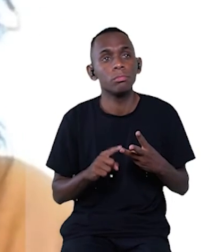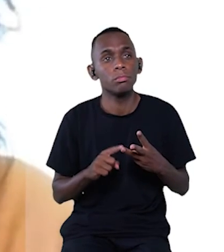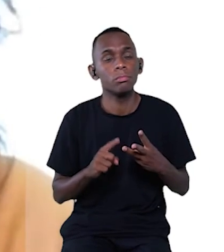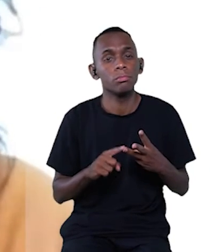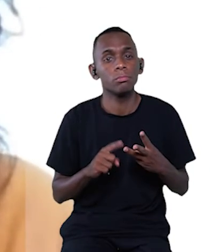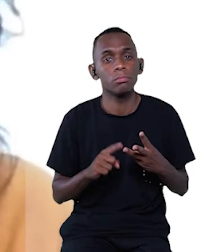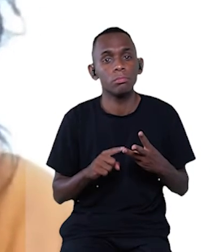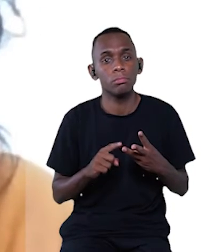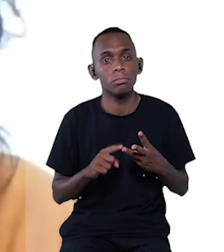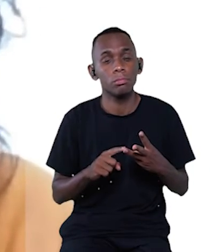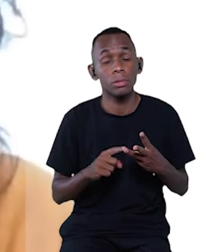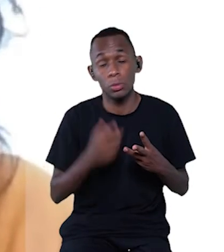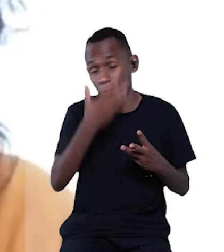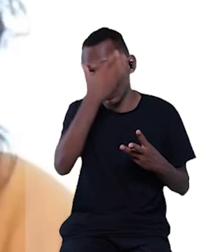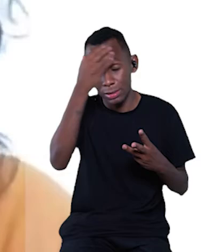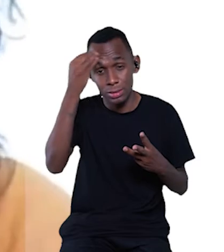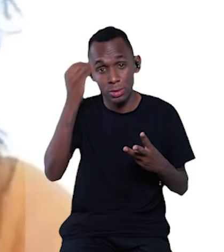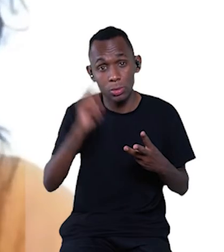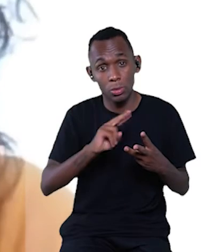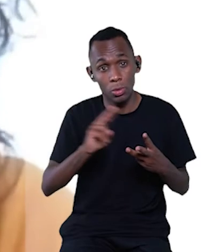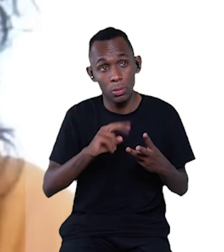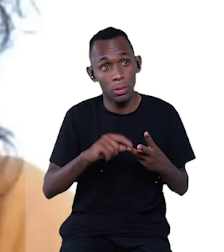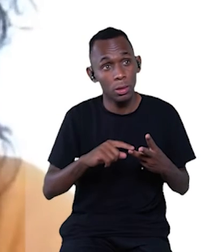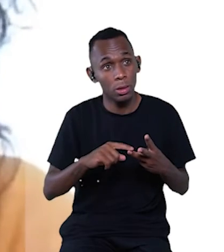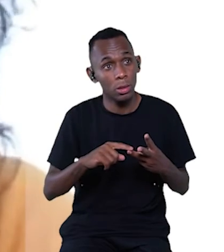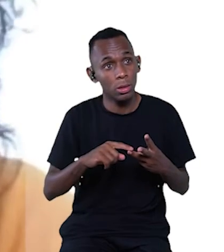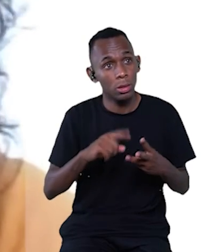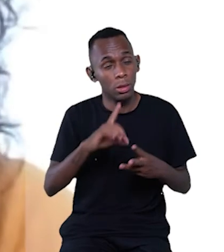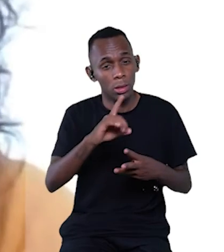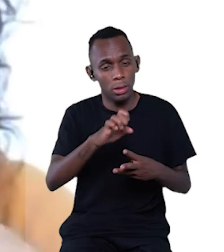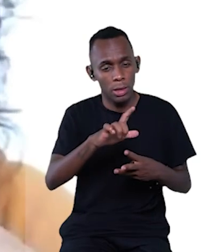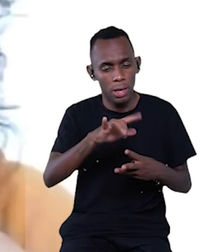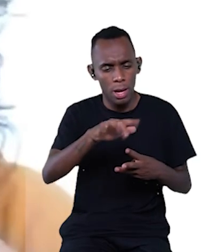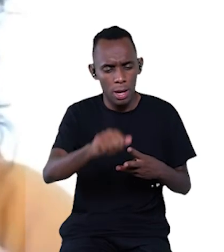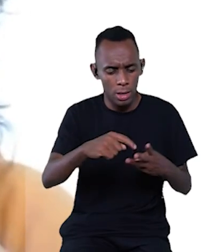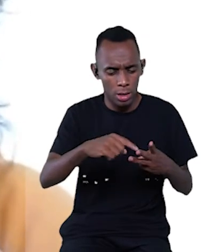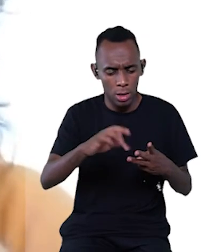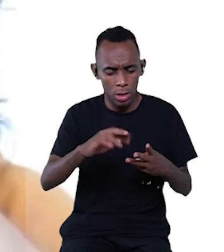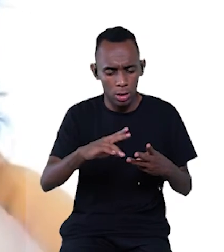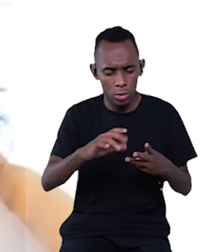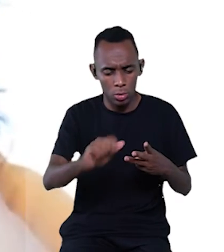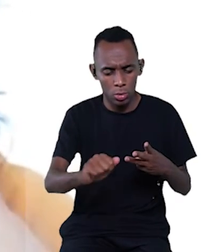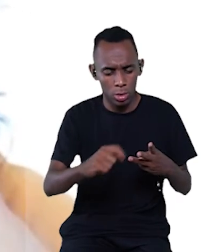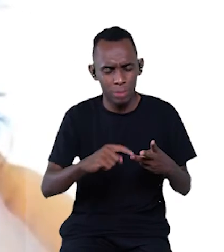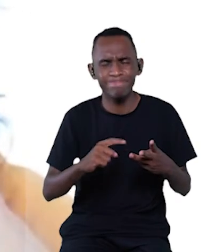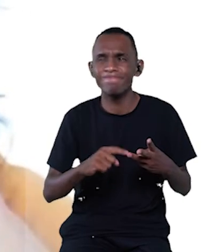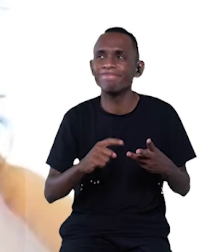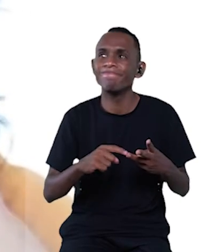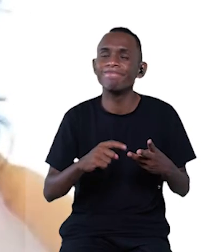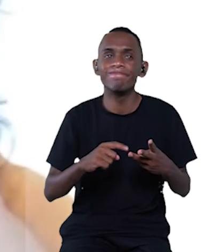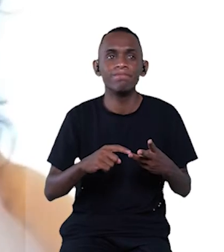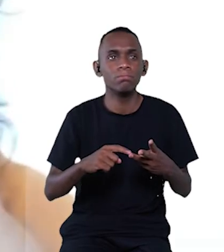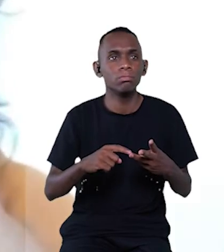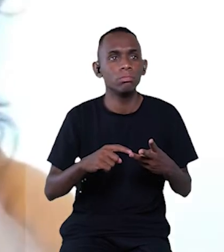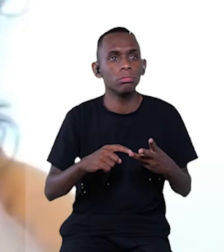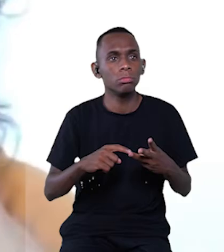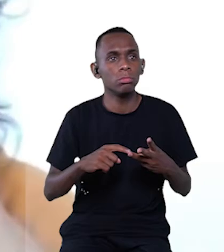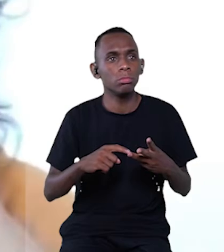Adélia, Tuca e... Nossa, me deu um branco, acho que eu tô nervoso. Adélia, Tuca...